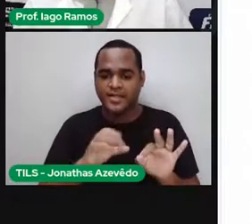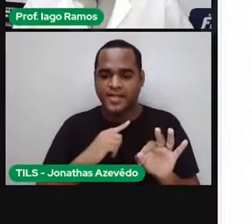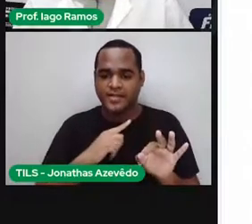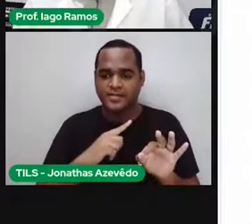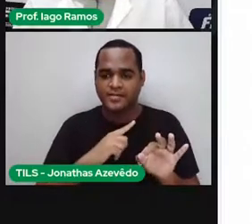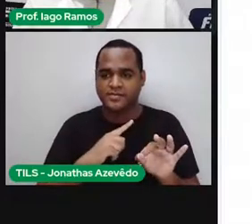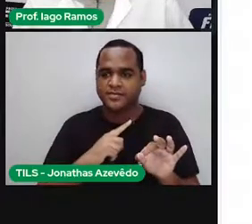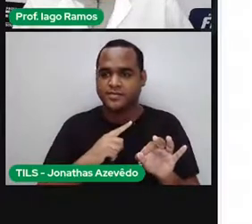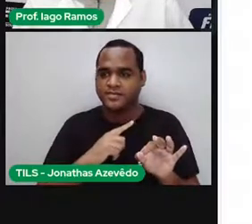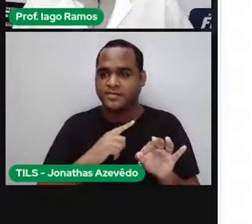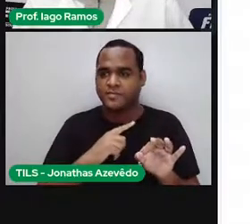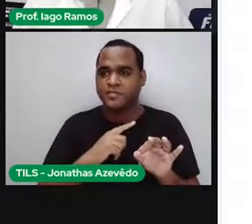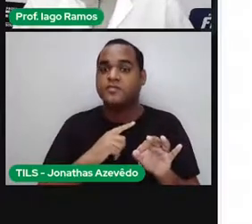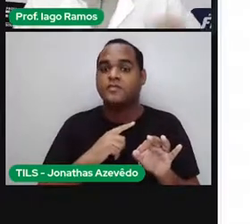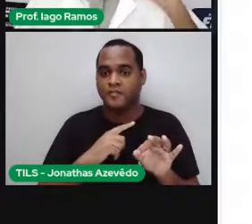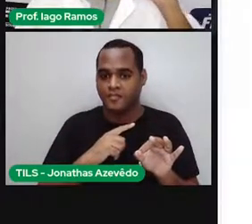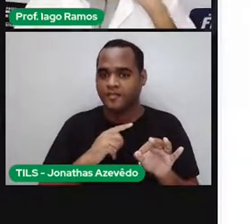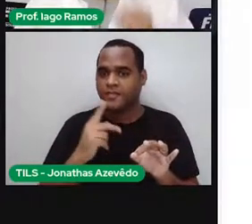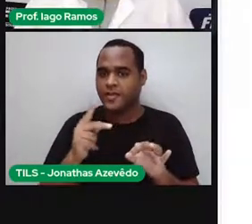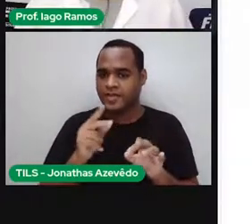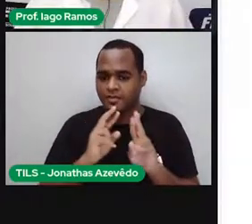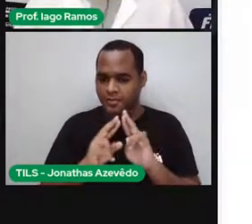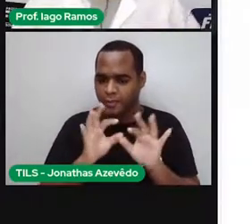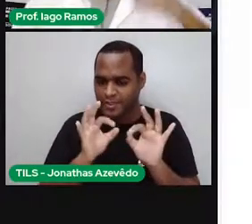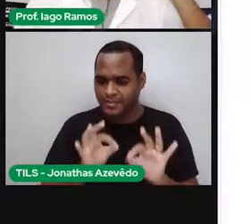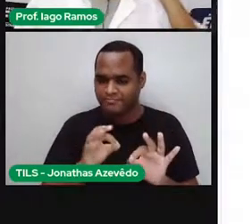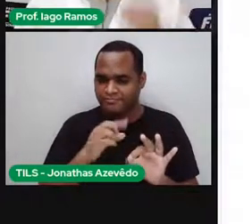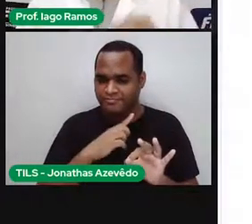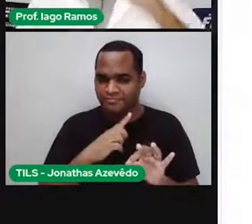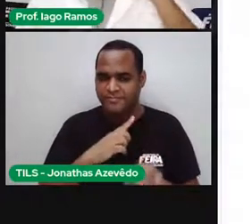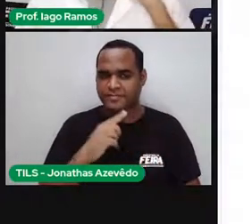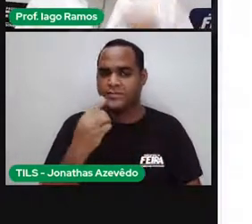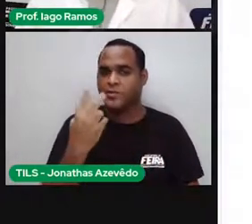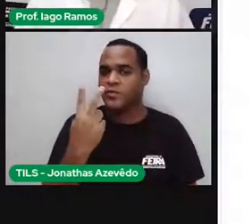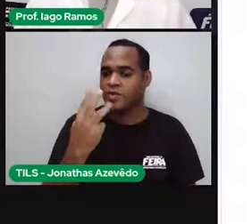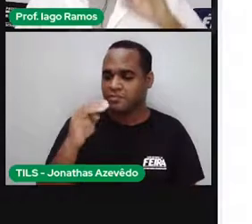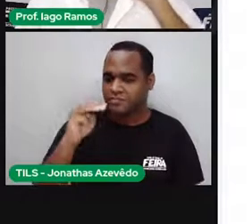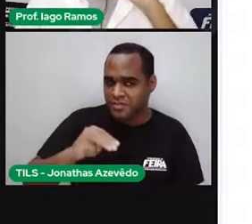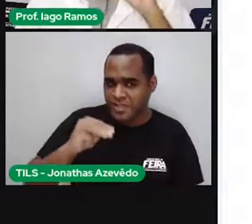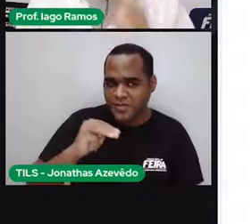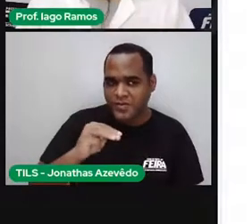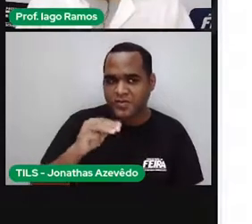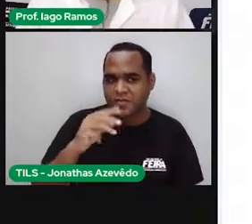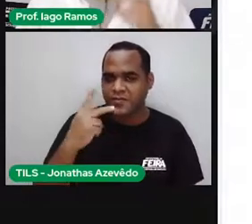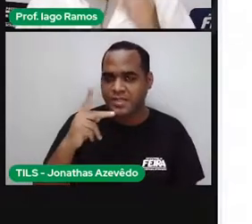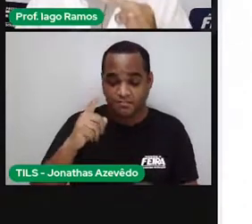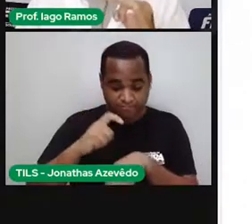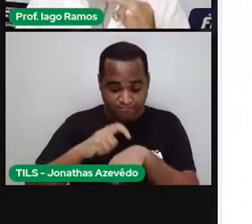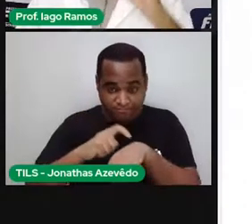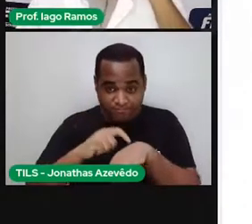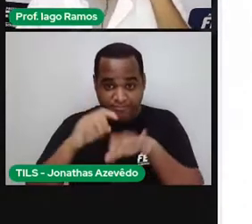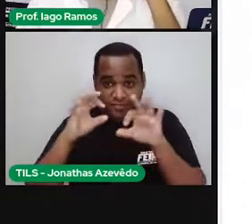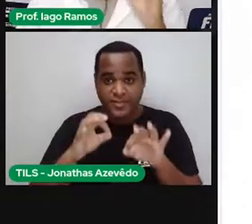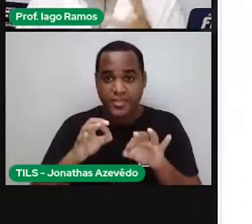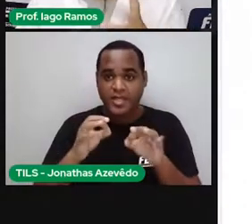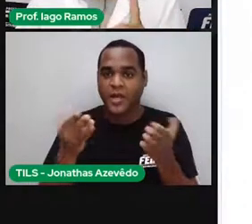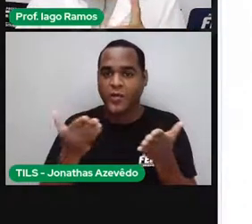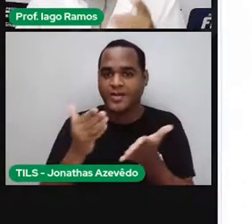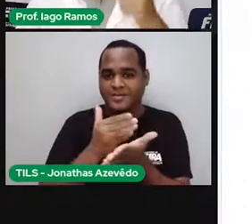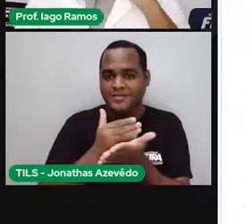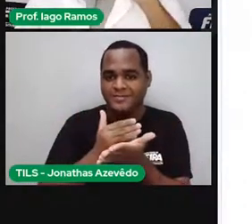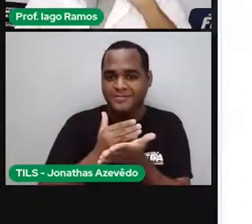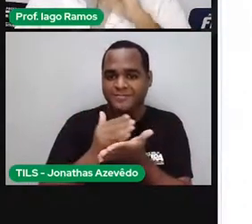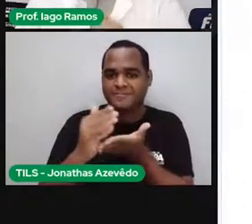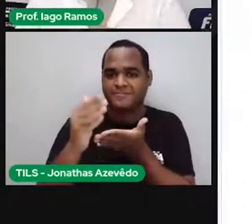essa e esse exercício Zinho aí dois minutinhos é o tempo contando a partir